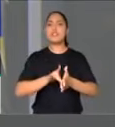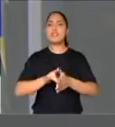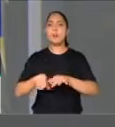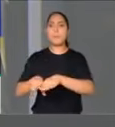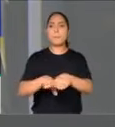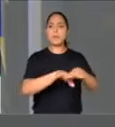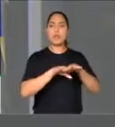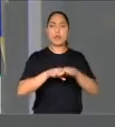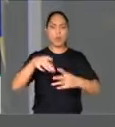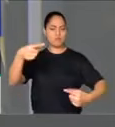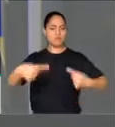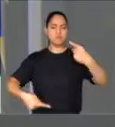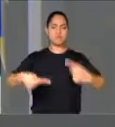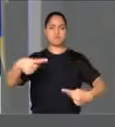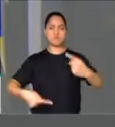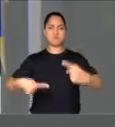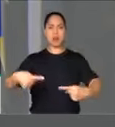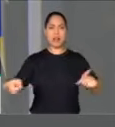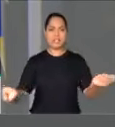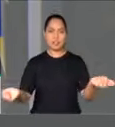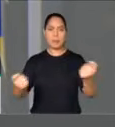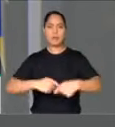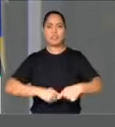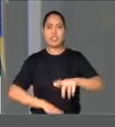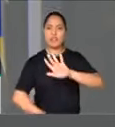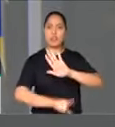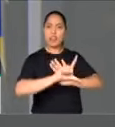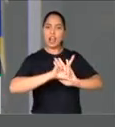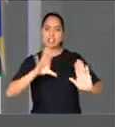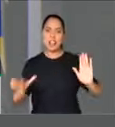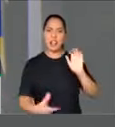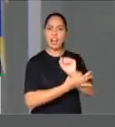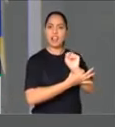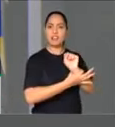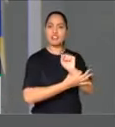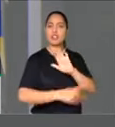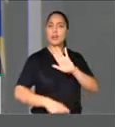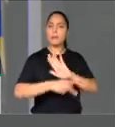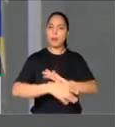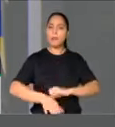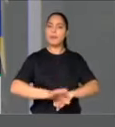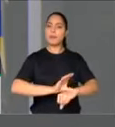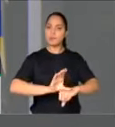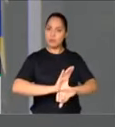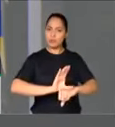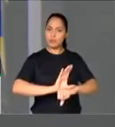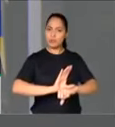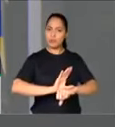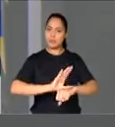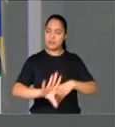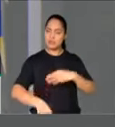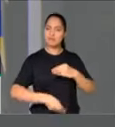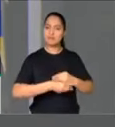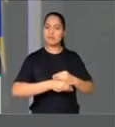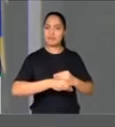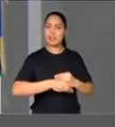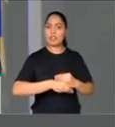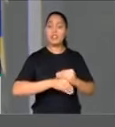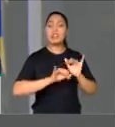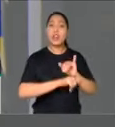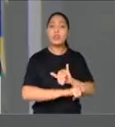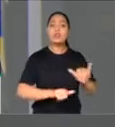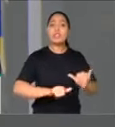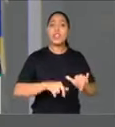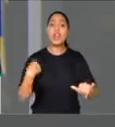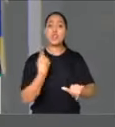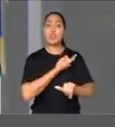no Congresso Nacional, para que se aprove essas leis garantidas pelas cláusulas pétreas da Constituição Federal, que diz que